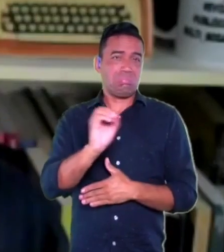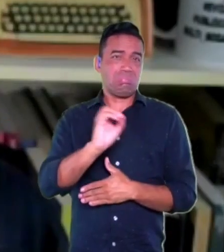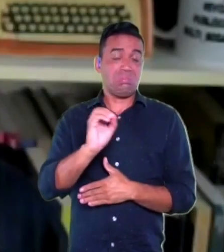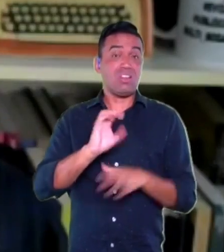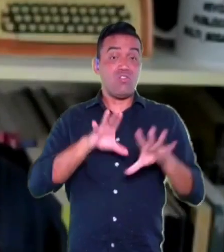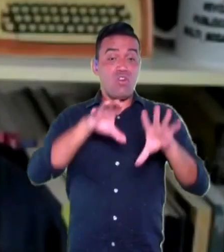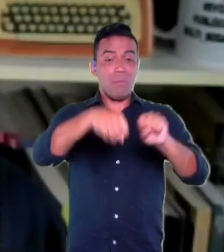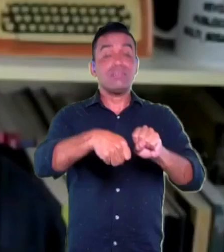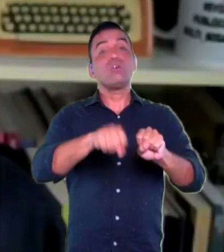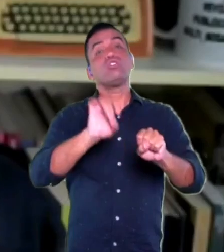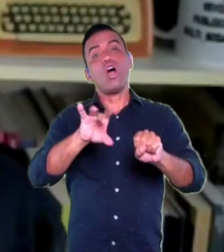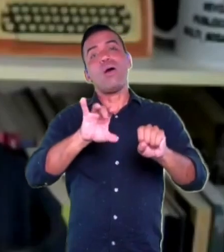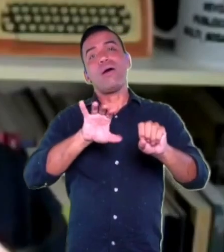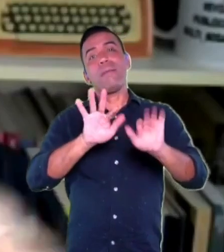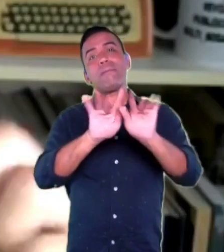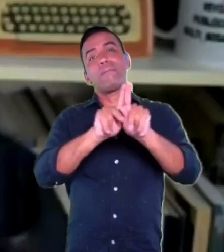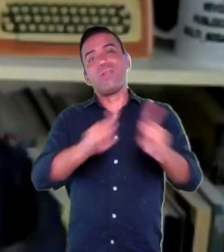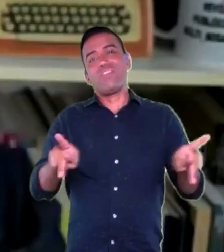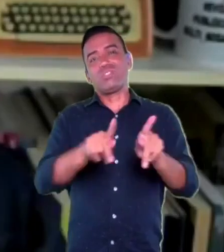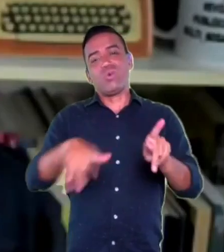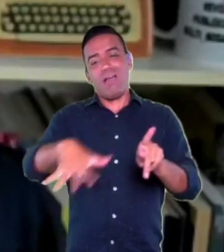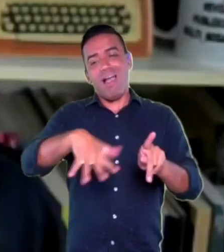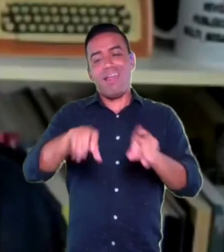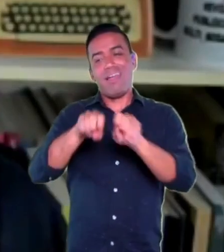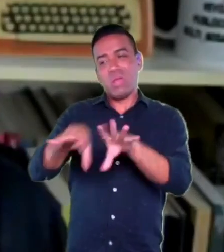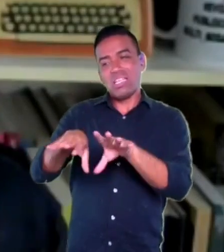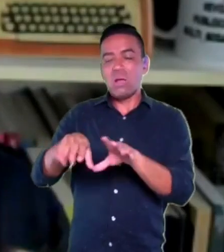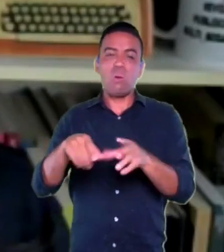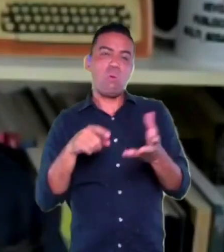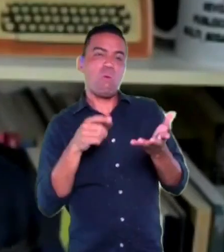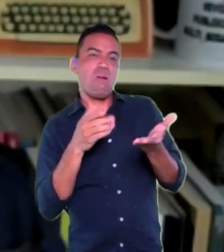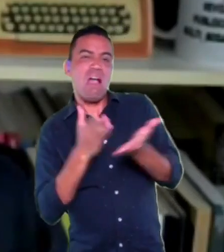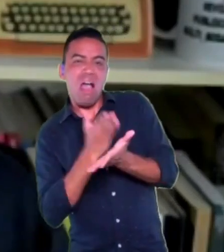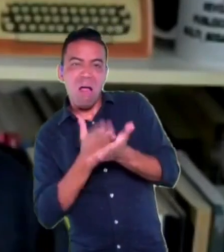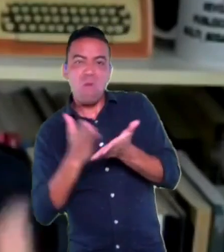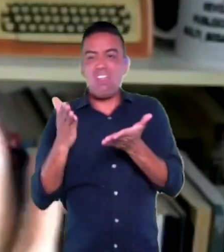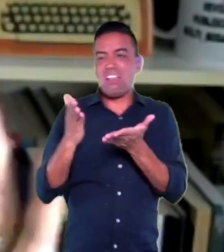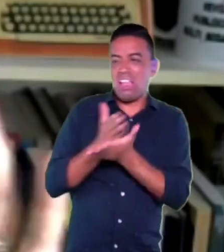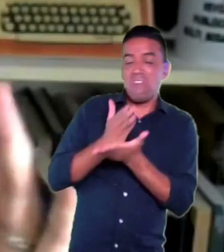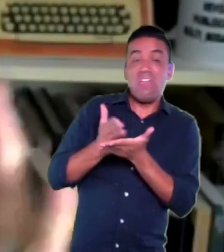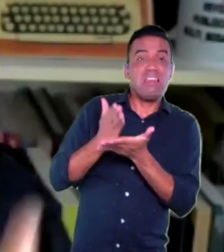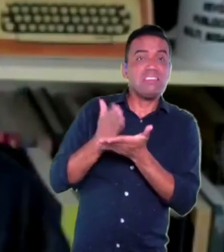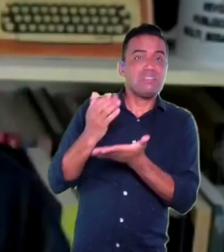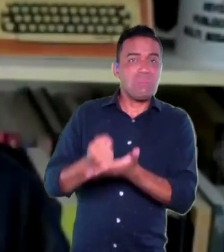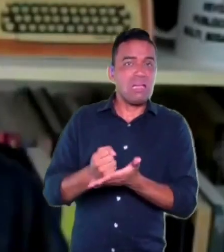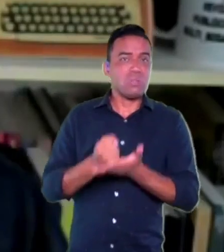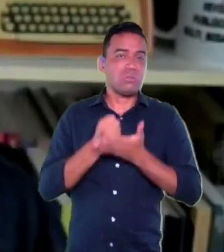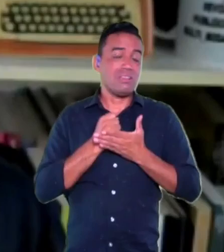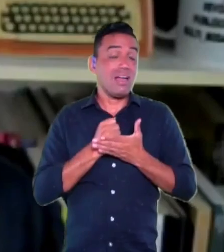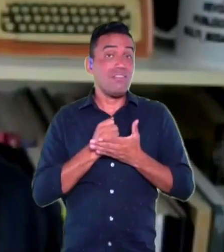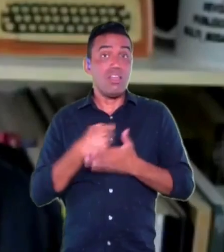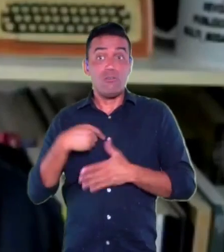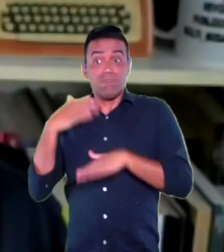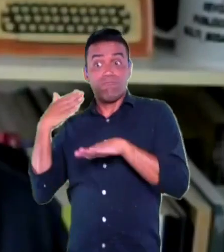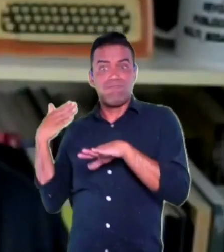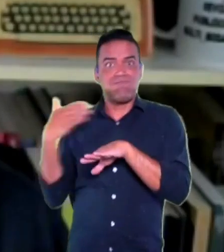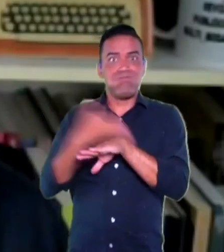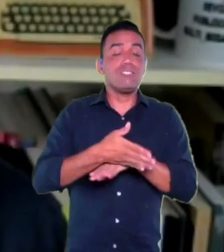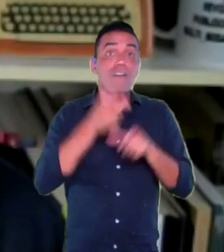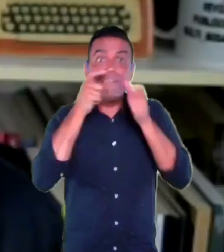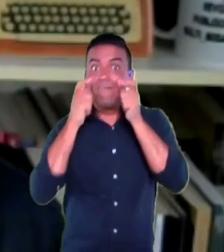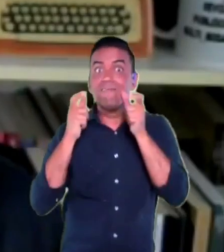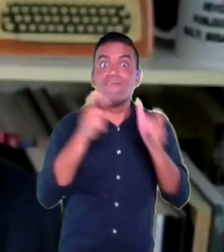de professor mesmo. Tinha uma ou outra coisinha que me levava, e eu ia avidamente nessas coisas,